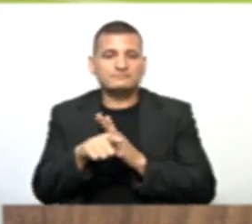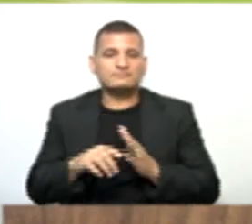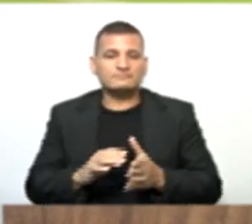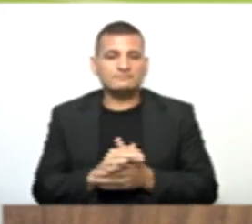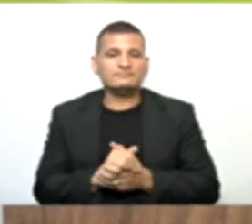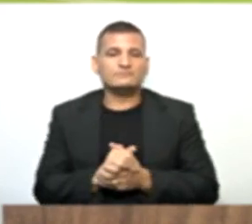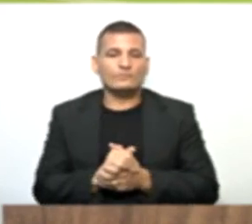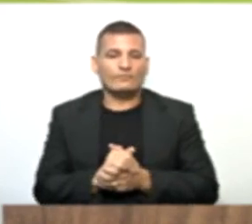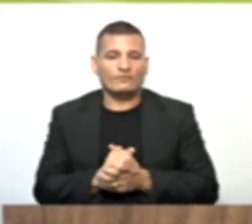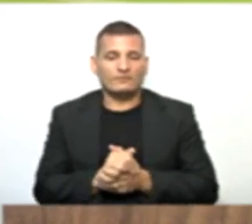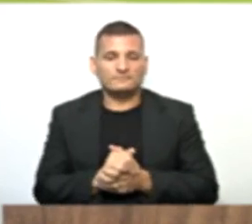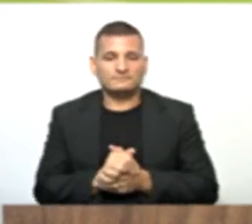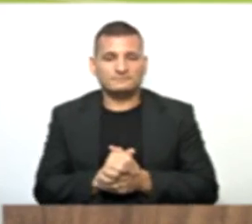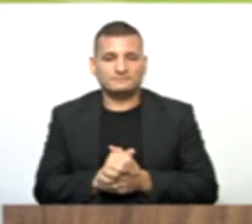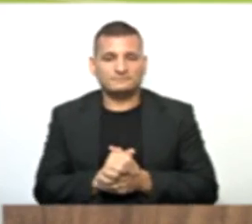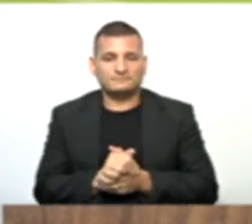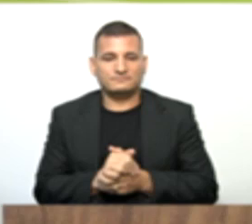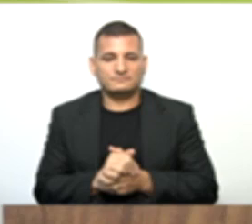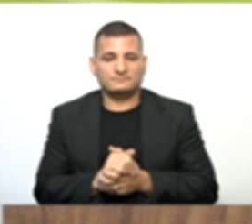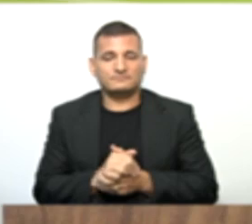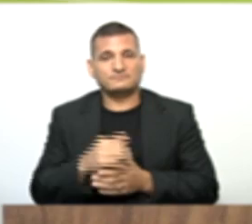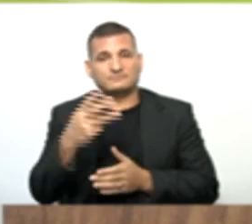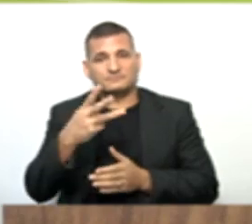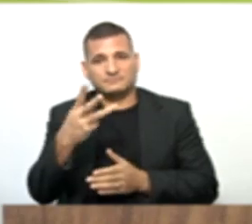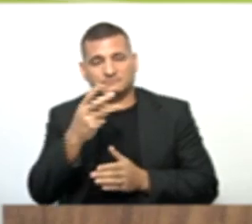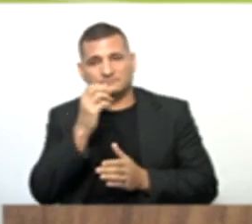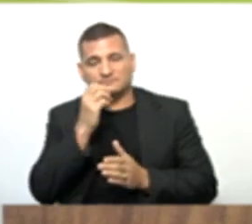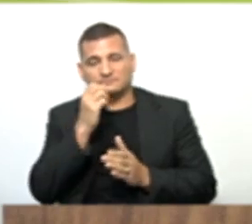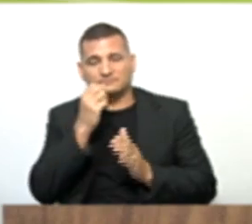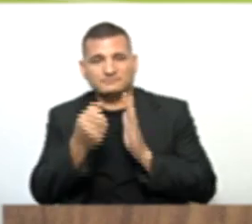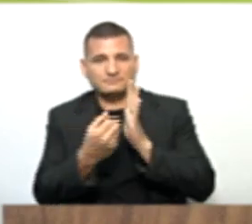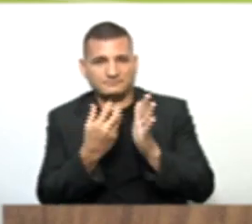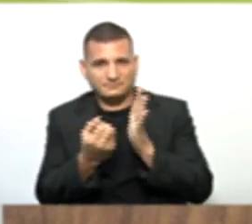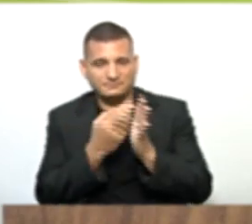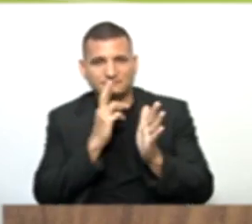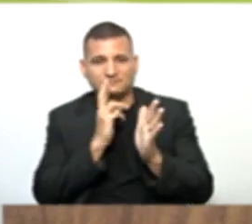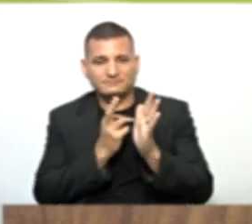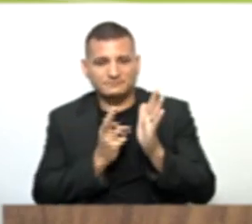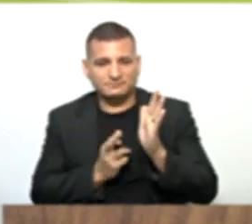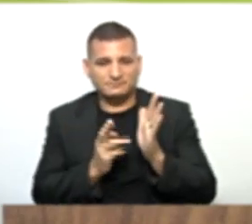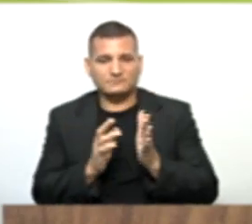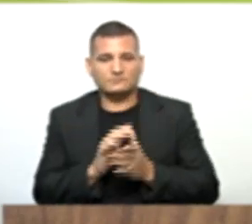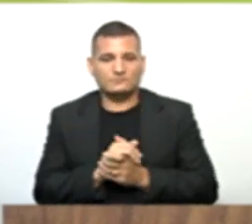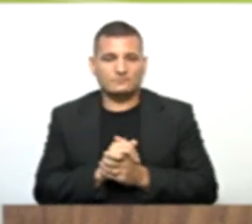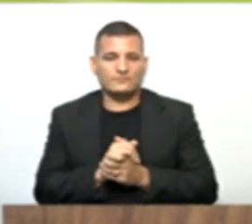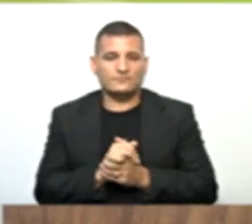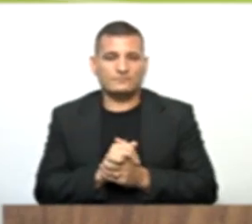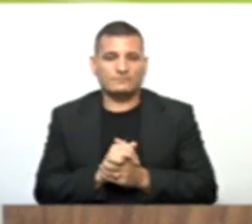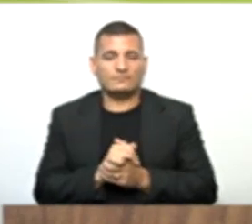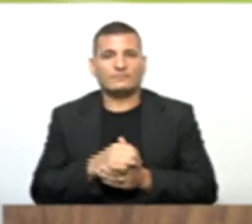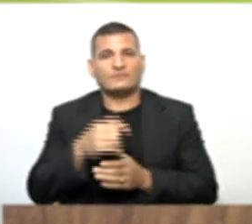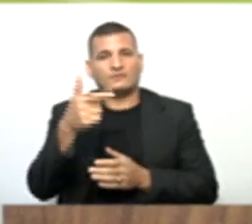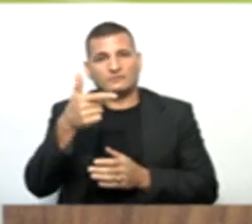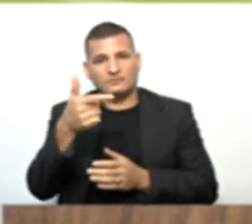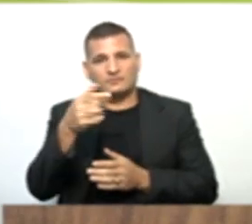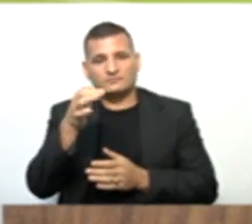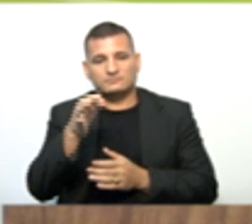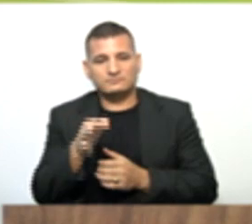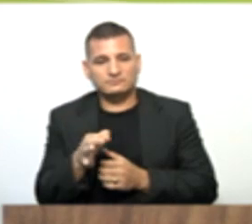momento, né? Aliás, três respostas. Duas estão corretas,